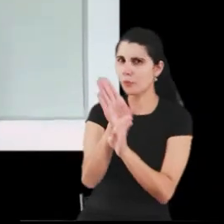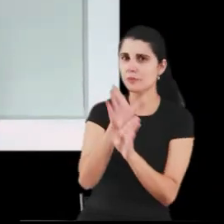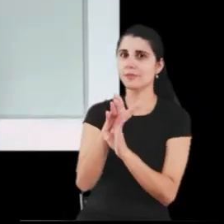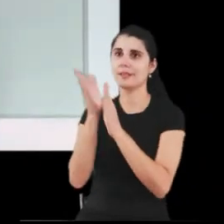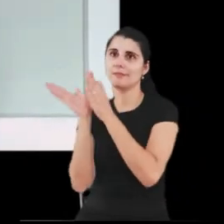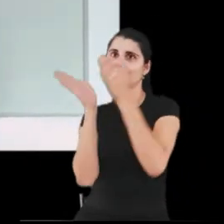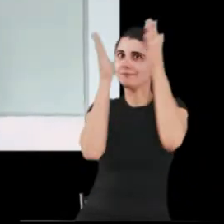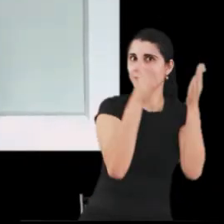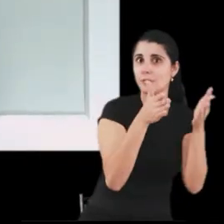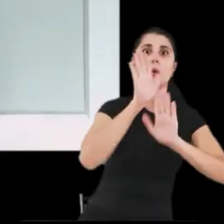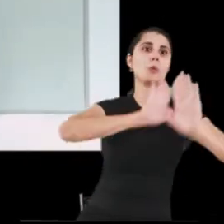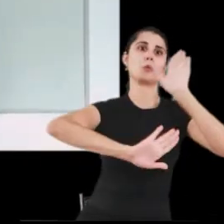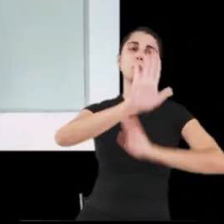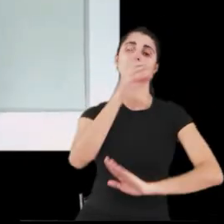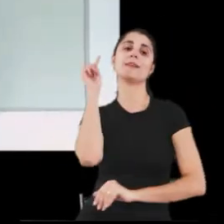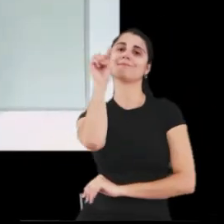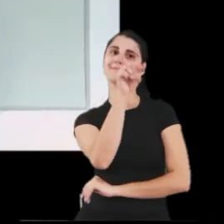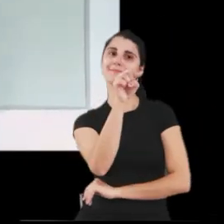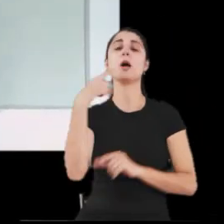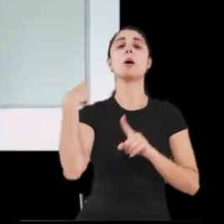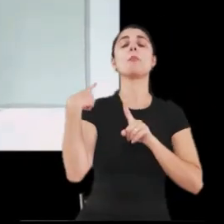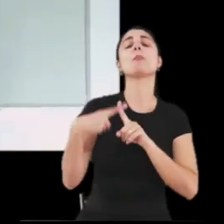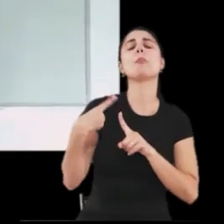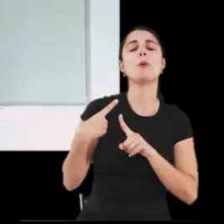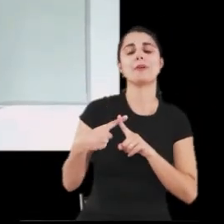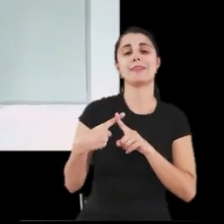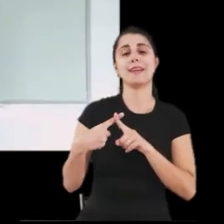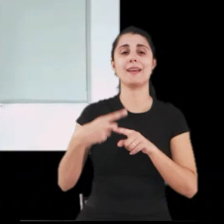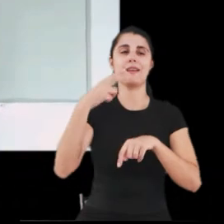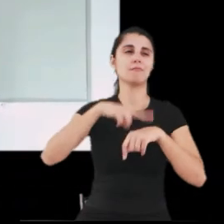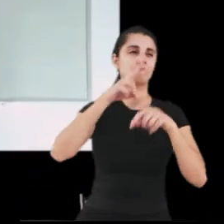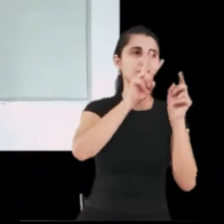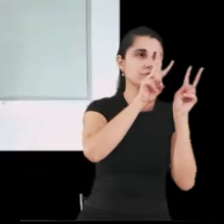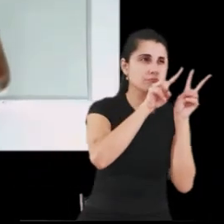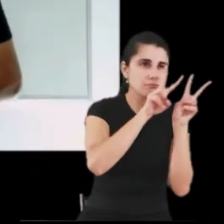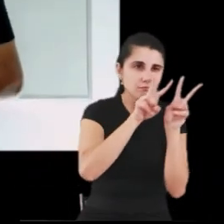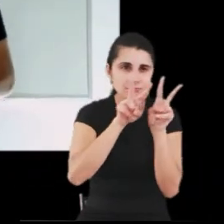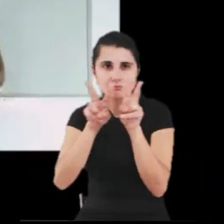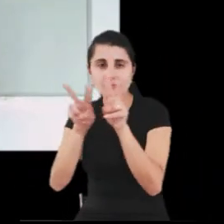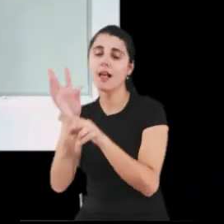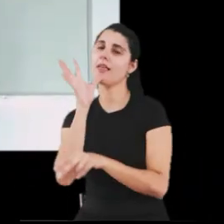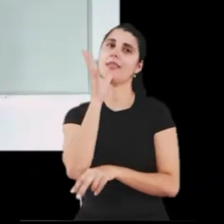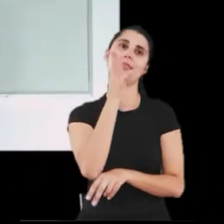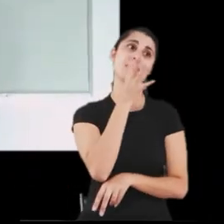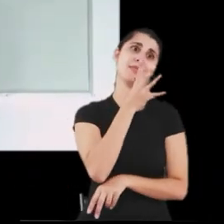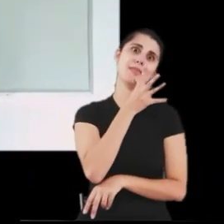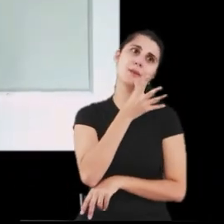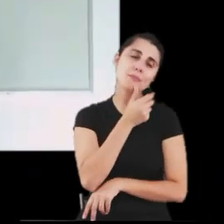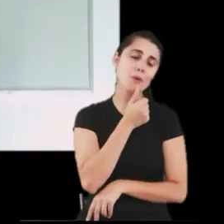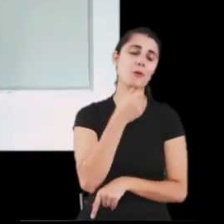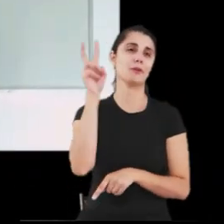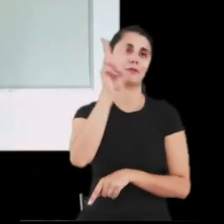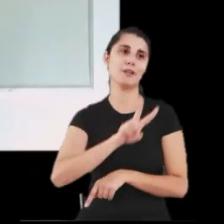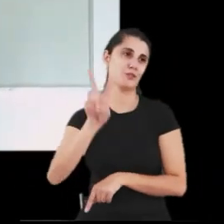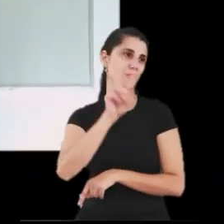menos recomendo. Para entender o assunto, é interessante fazer a expressão. Agora, para fazer uma questão no vestibular, demanda